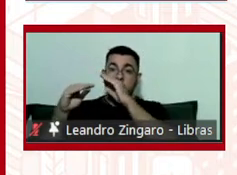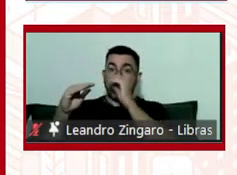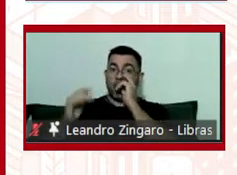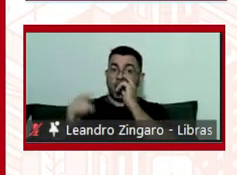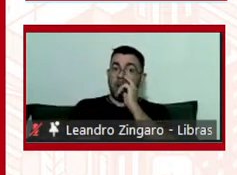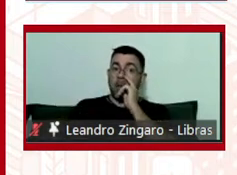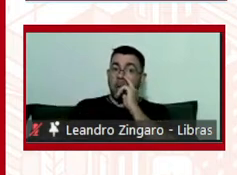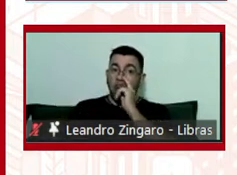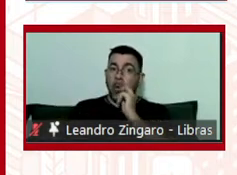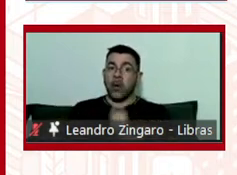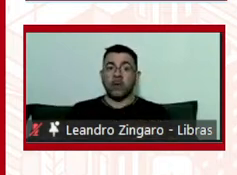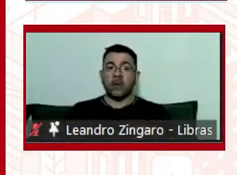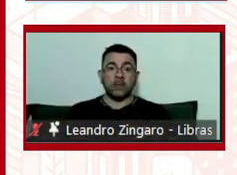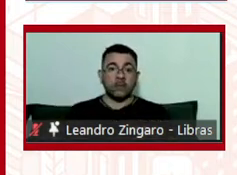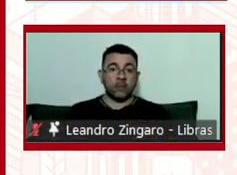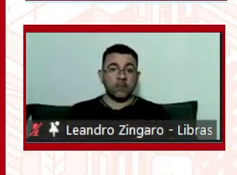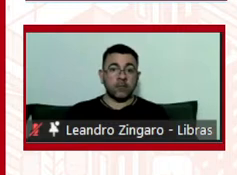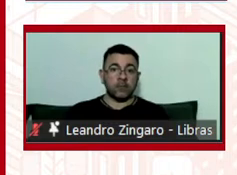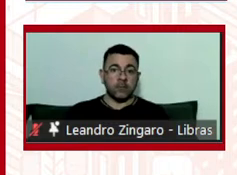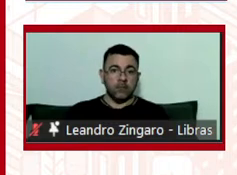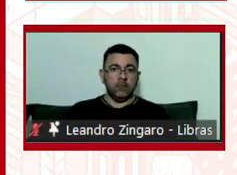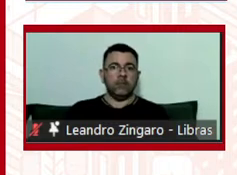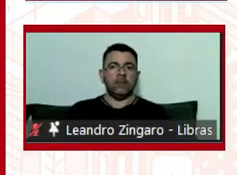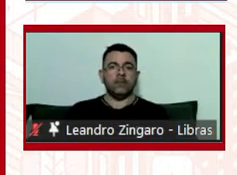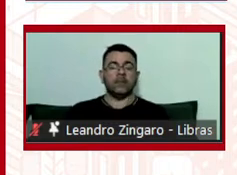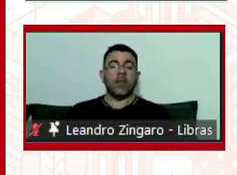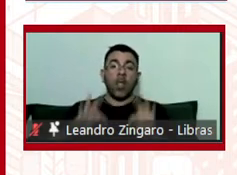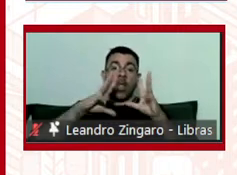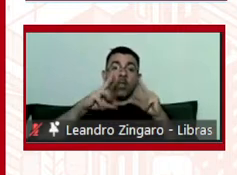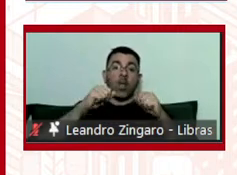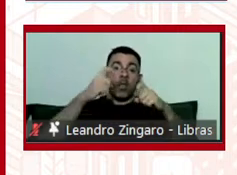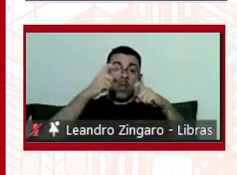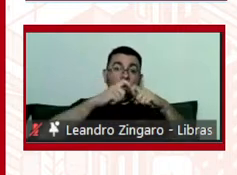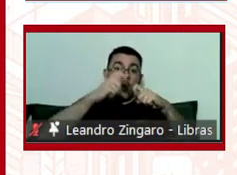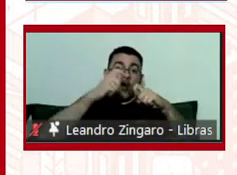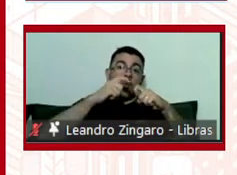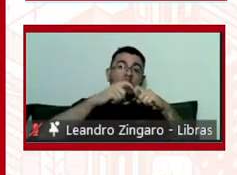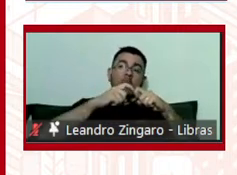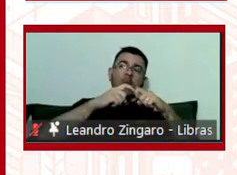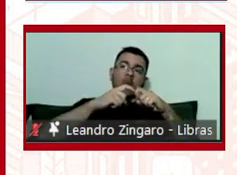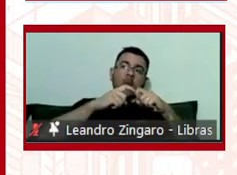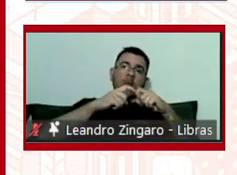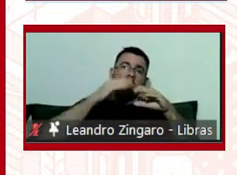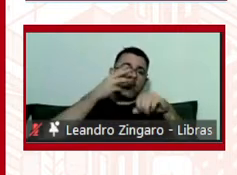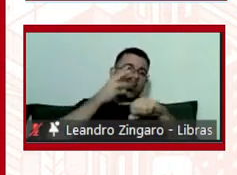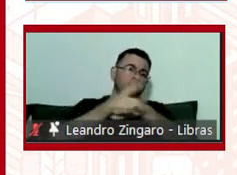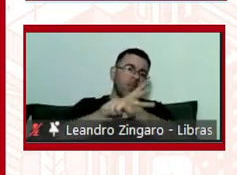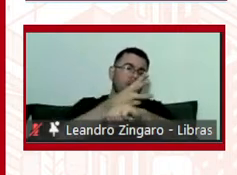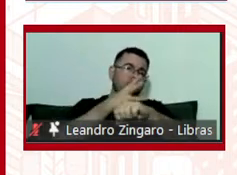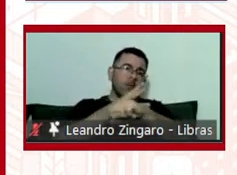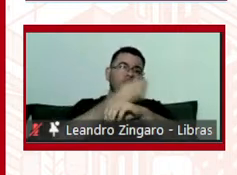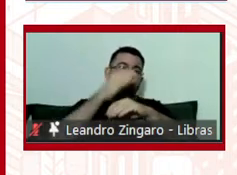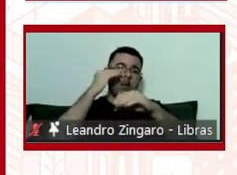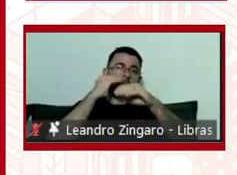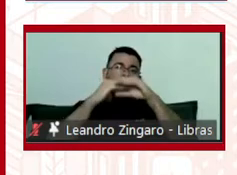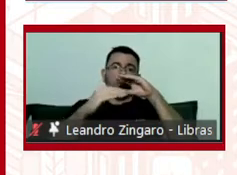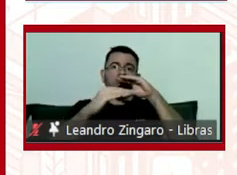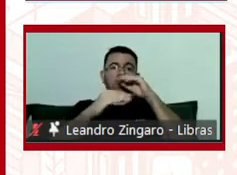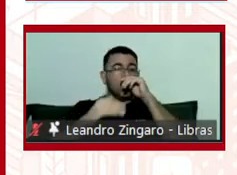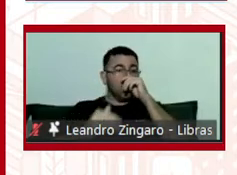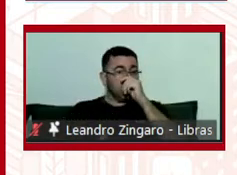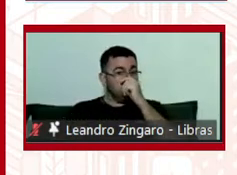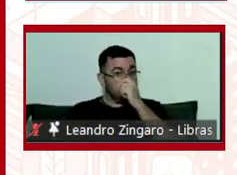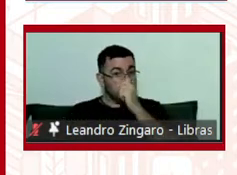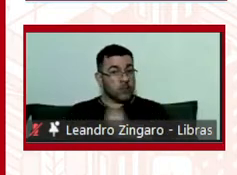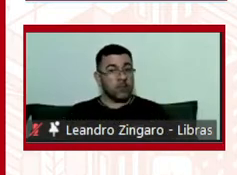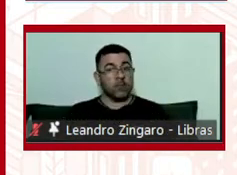né Eh todos os médicos autoras provavelmente receberam um WhatsApp se eu fosse um encanador receberia um WhatsApp aí vamos aqui